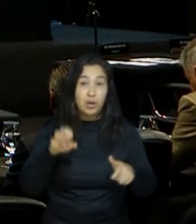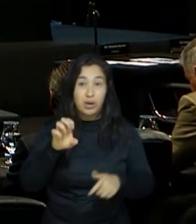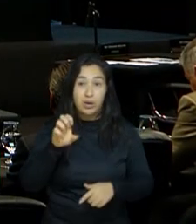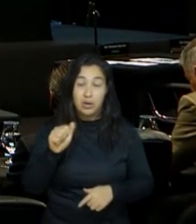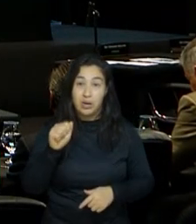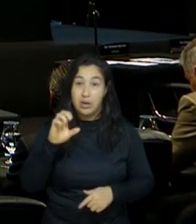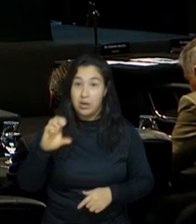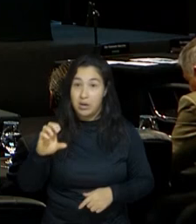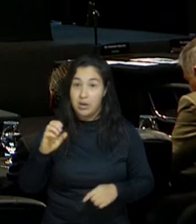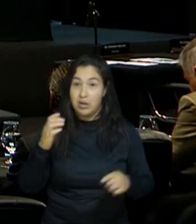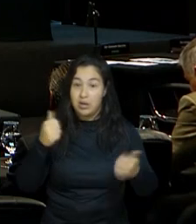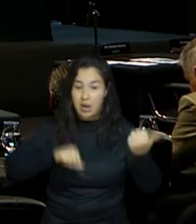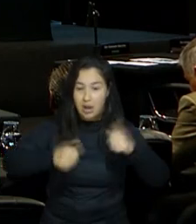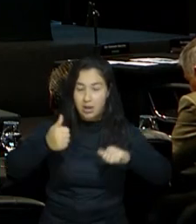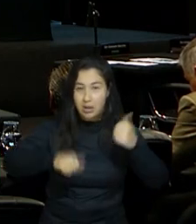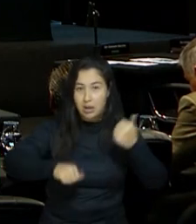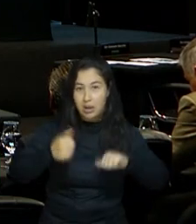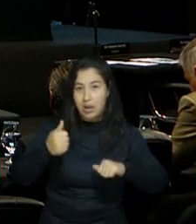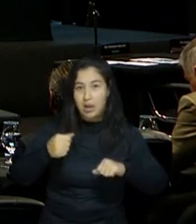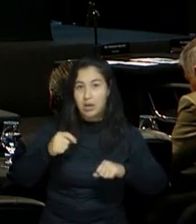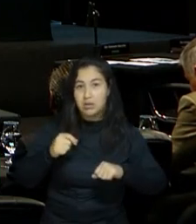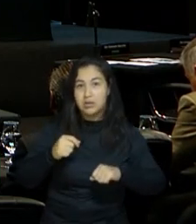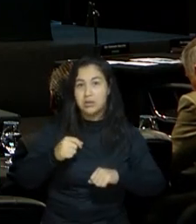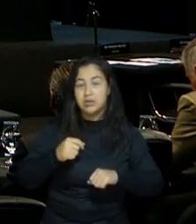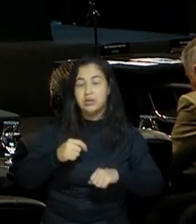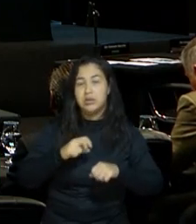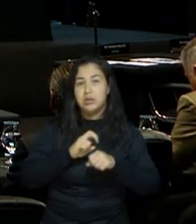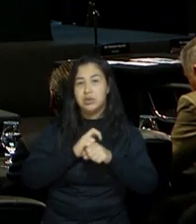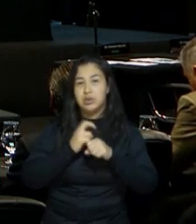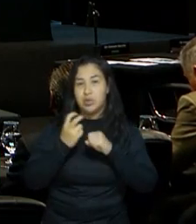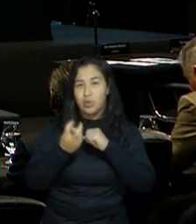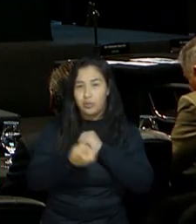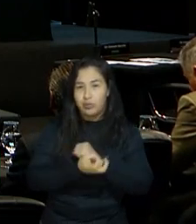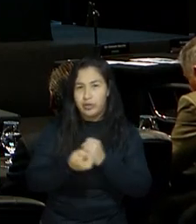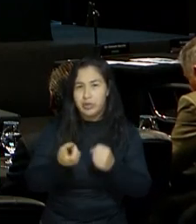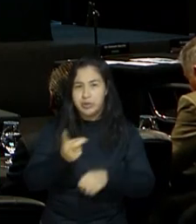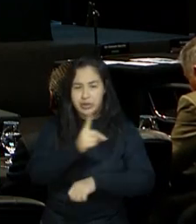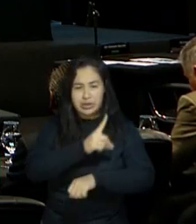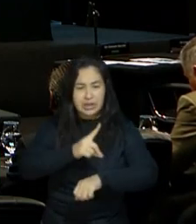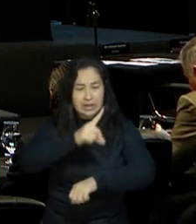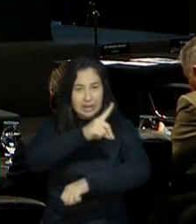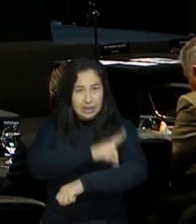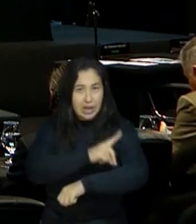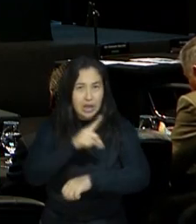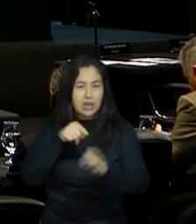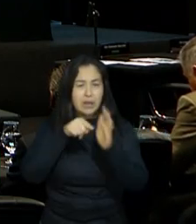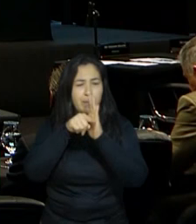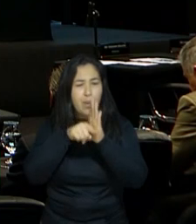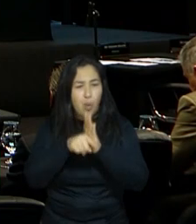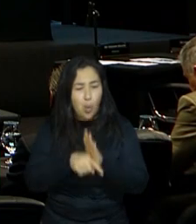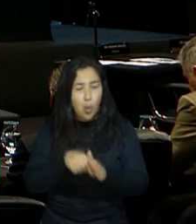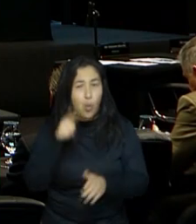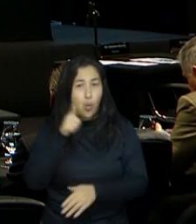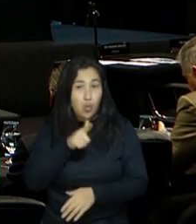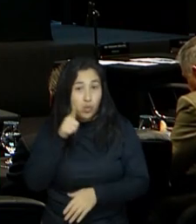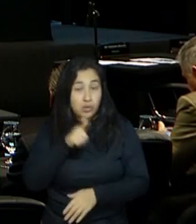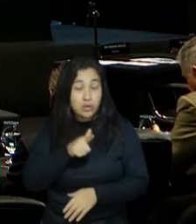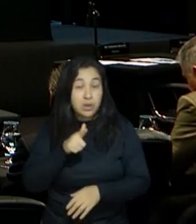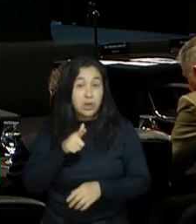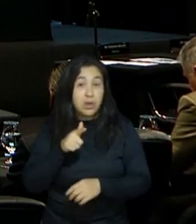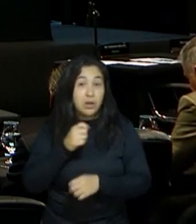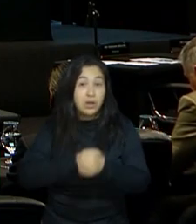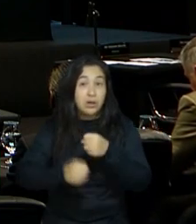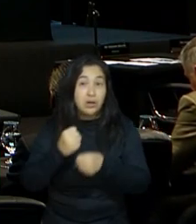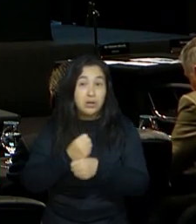que faz análise de COVID, dengue e tantos outros testes clínicos, né? Em 2023, foram